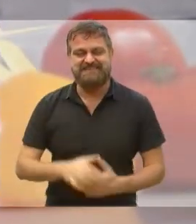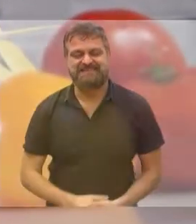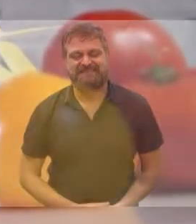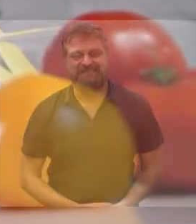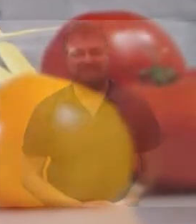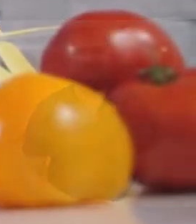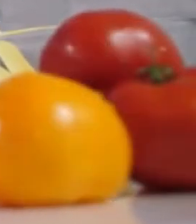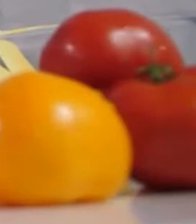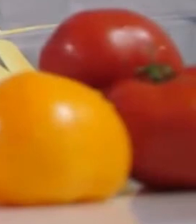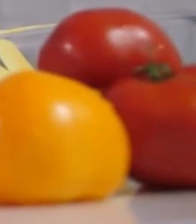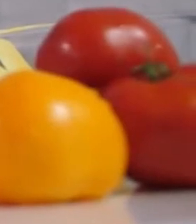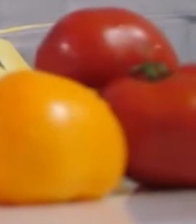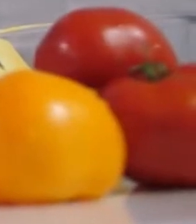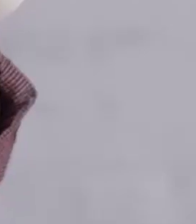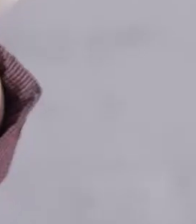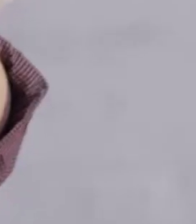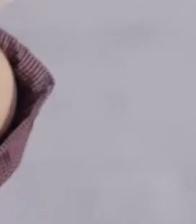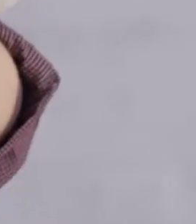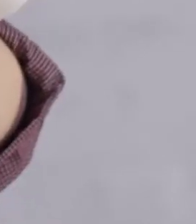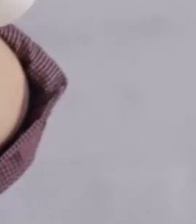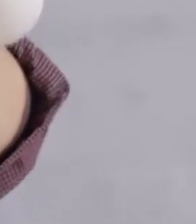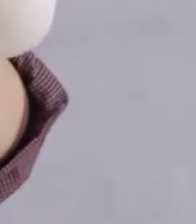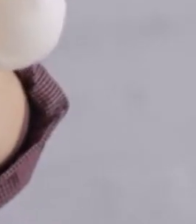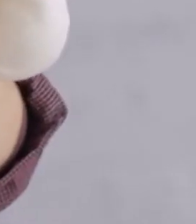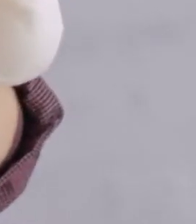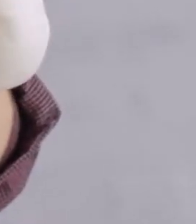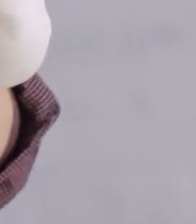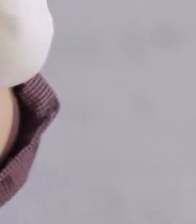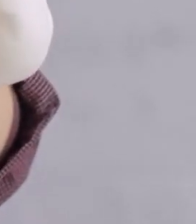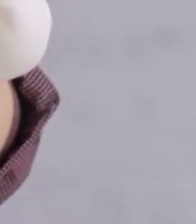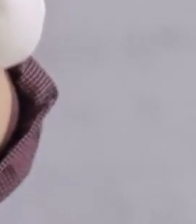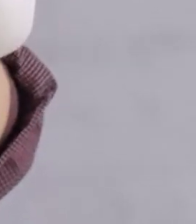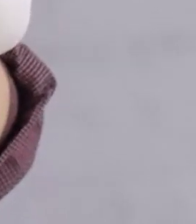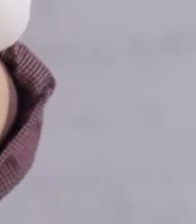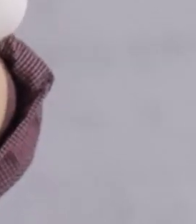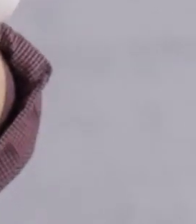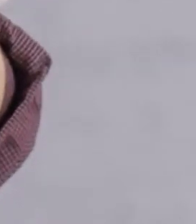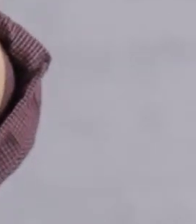vamos continuar falando sobre o Saúde é Vida. Não